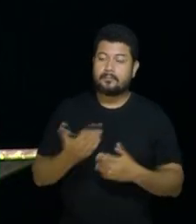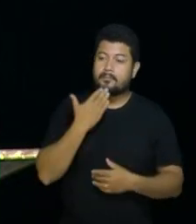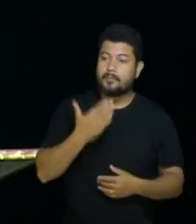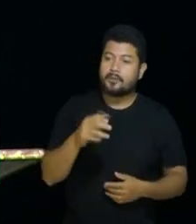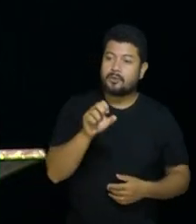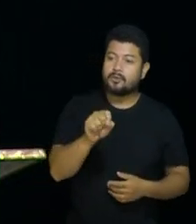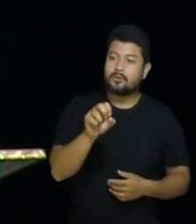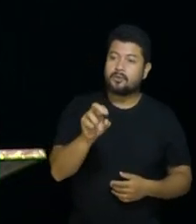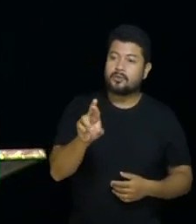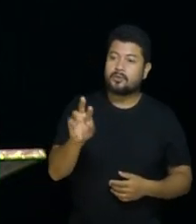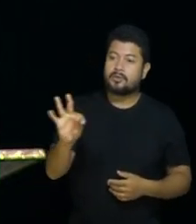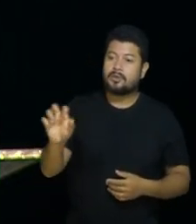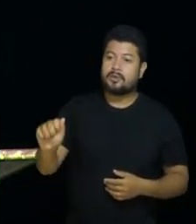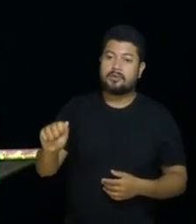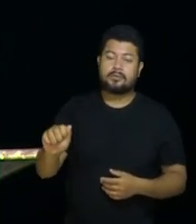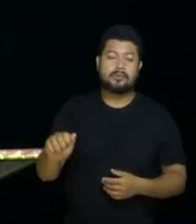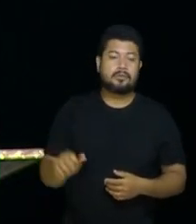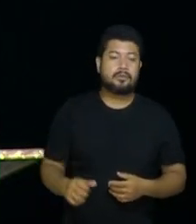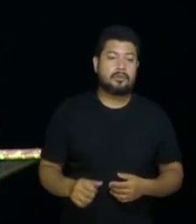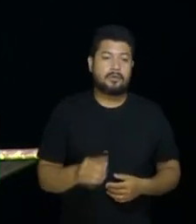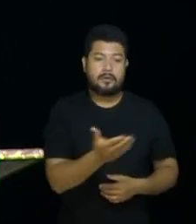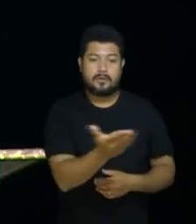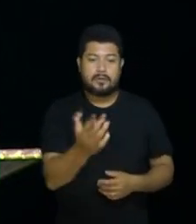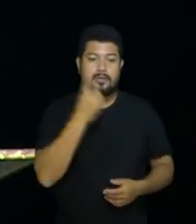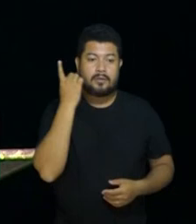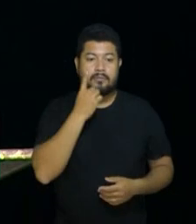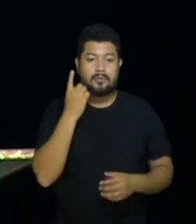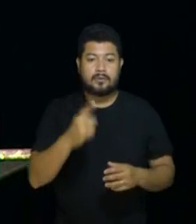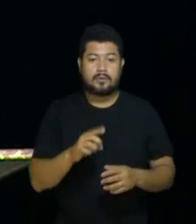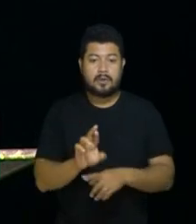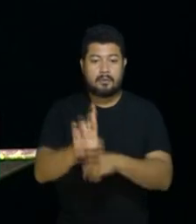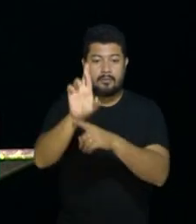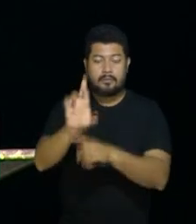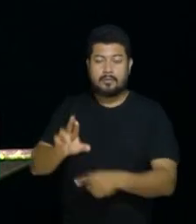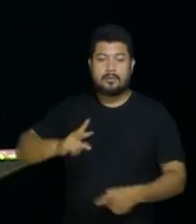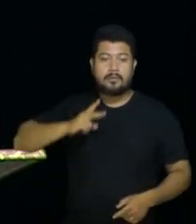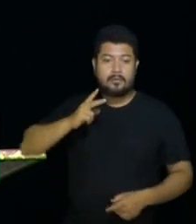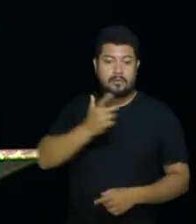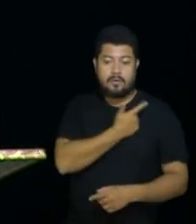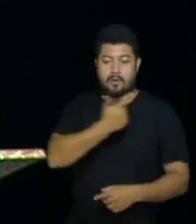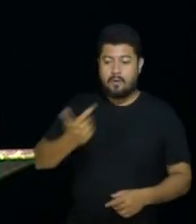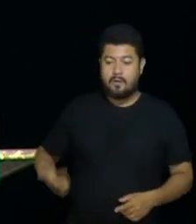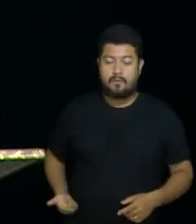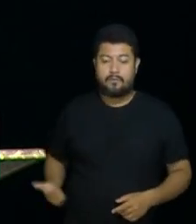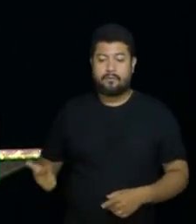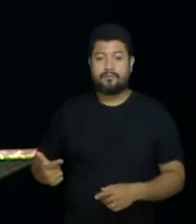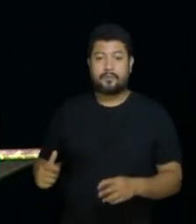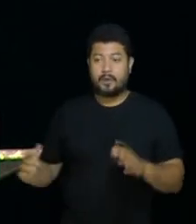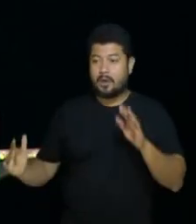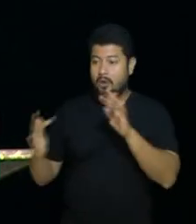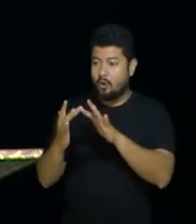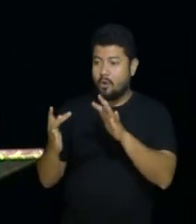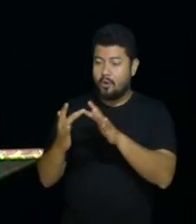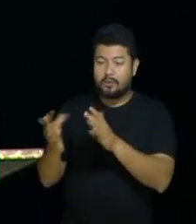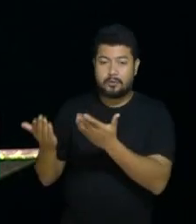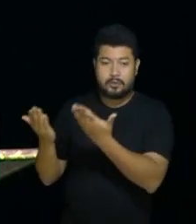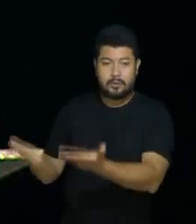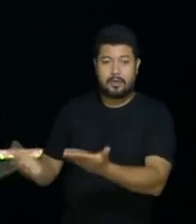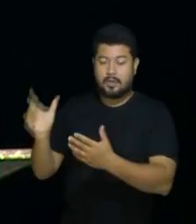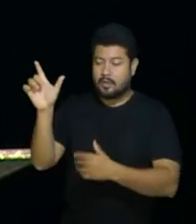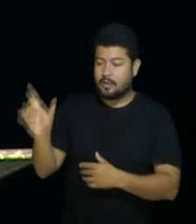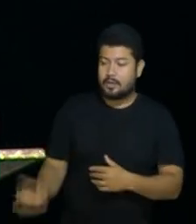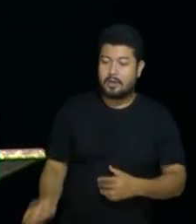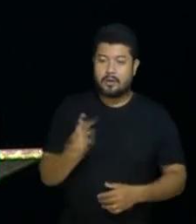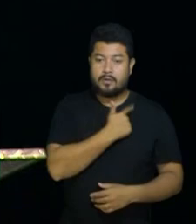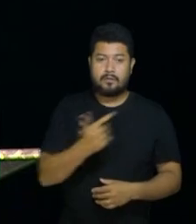aos deputados do governo, que façamos esse diálogo com o governador de Santa Catarina, que é primordial o